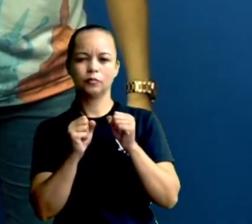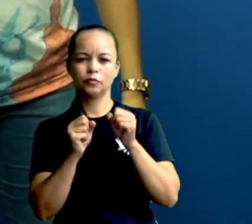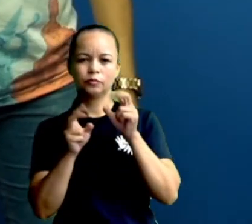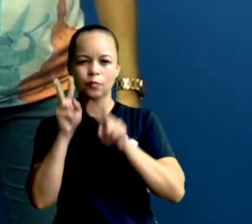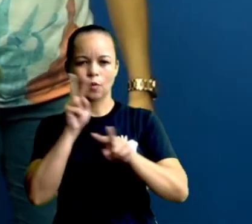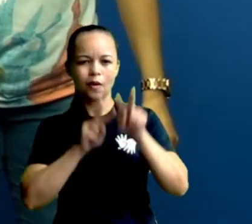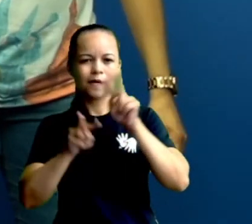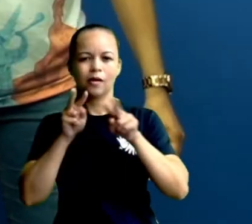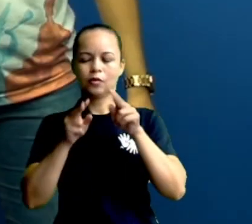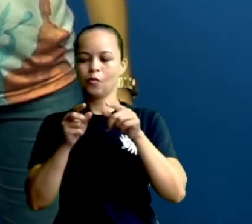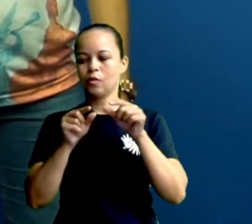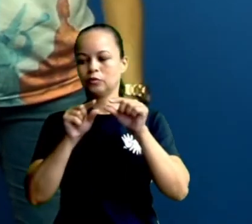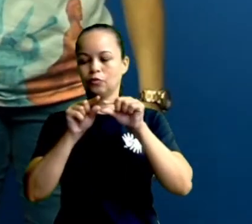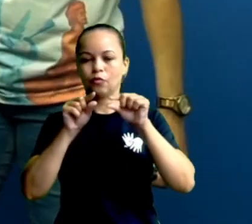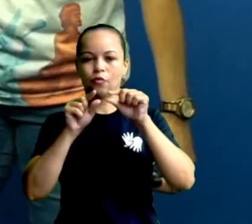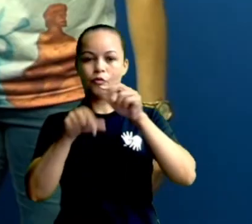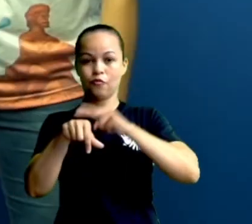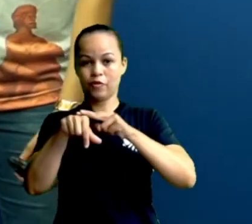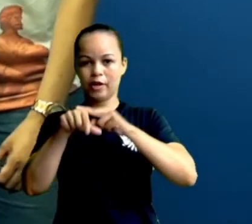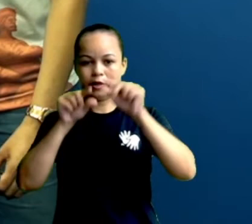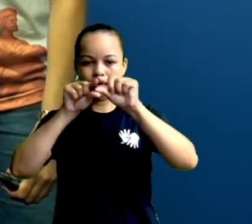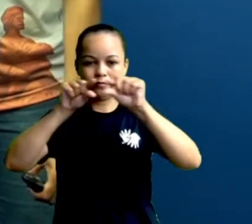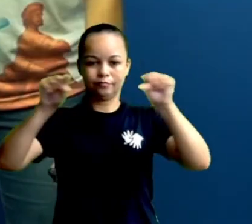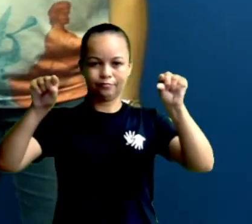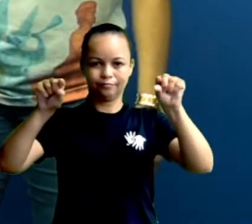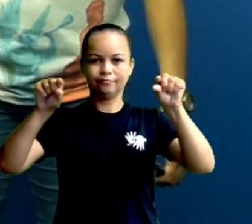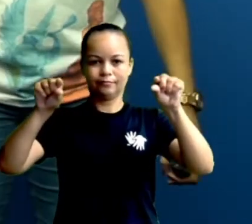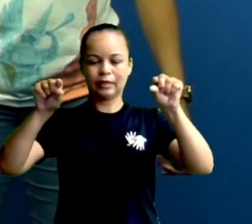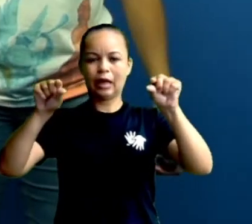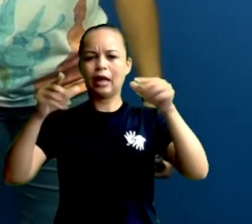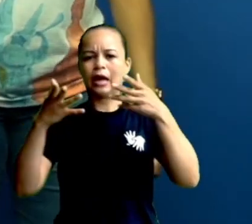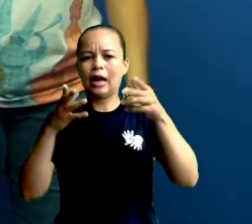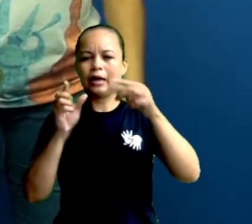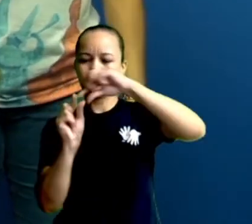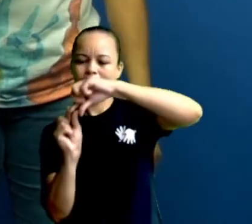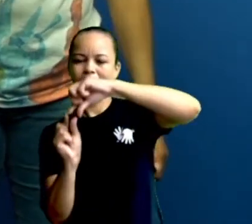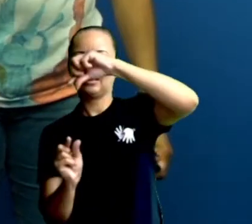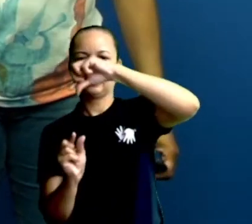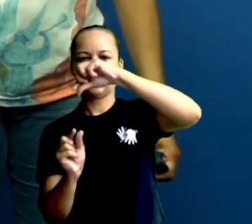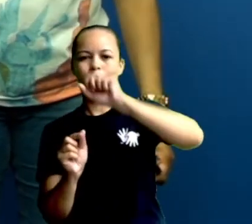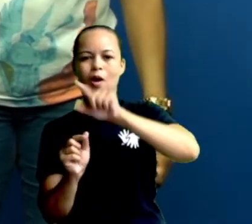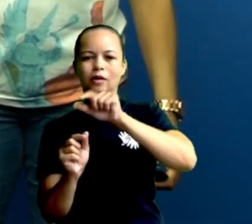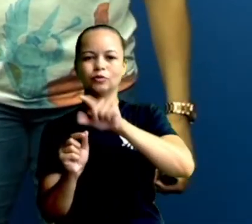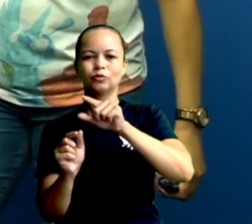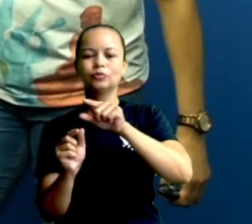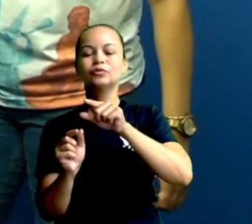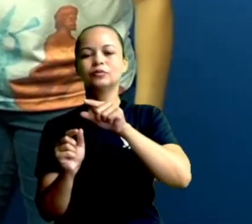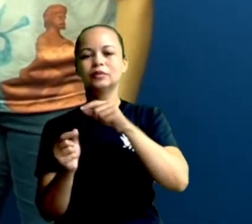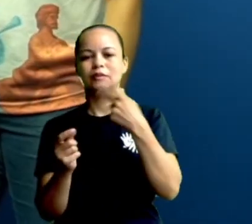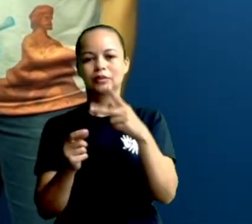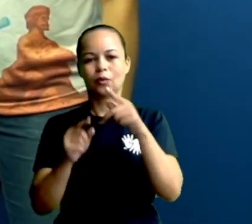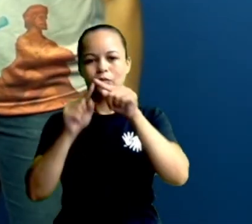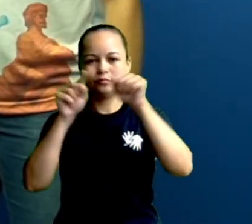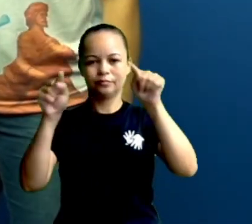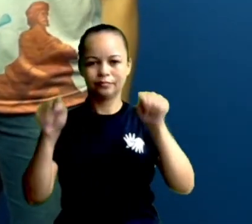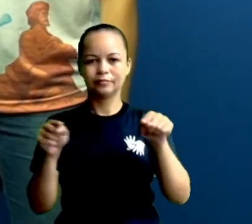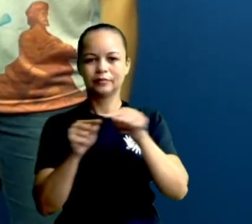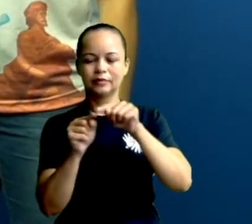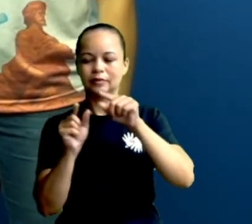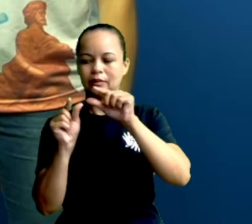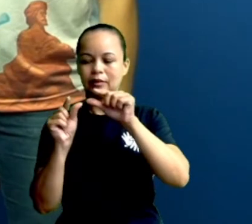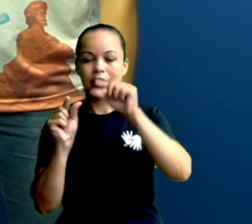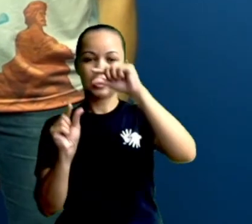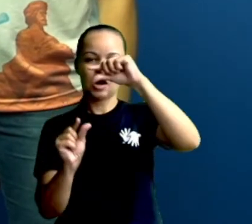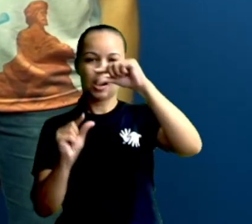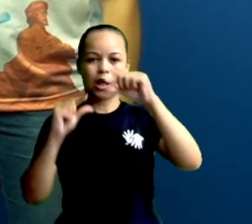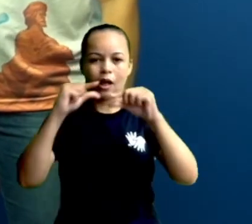o verde está deitado, se eu fizer a mesma coisa com o azul, ele vai ter a mesma medida, né? Seus lados correspondentes. Ó. Esse